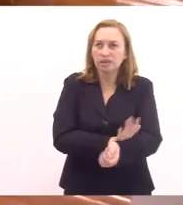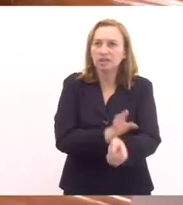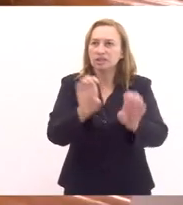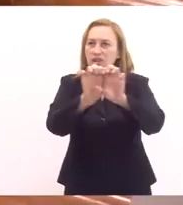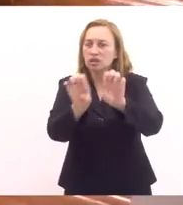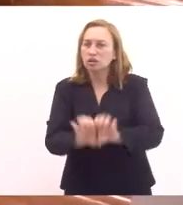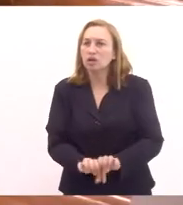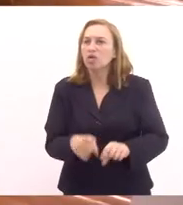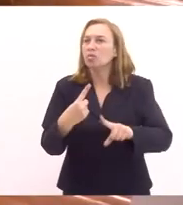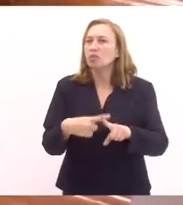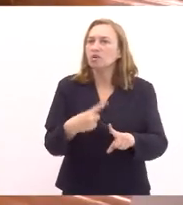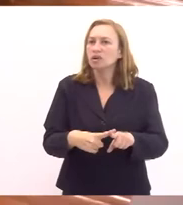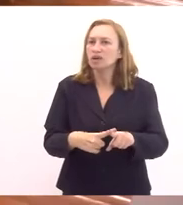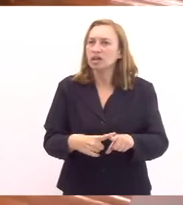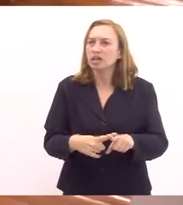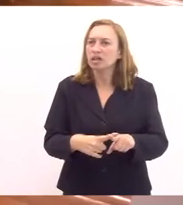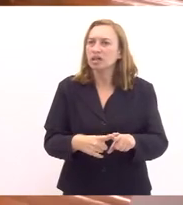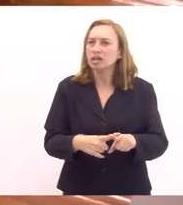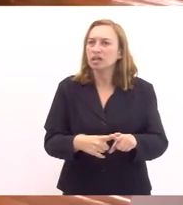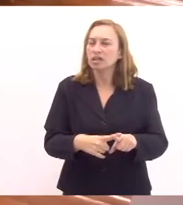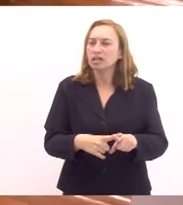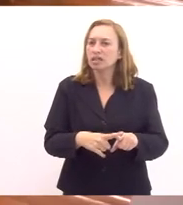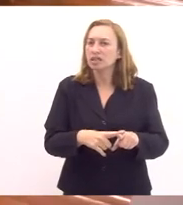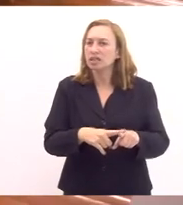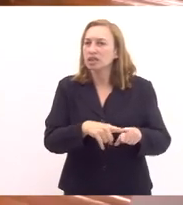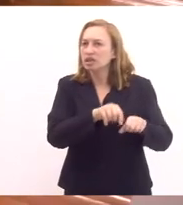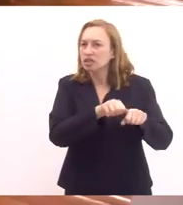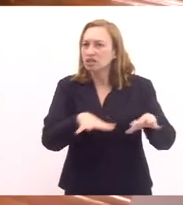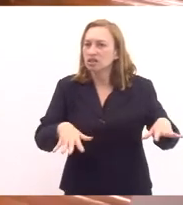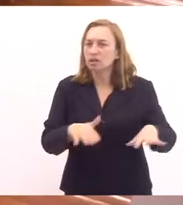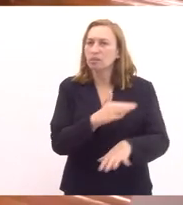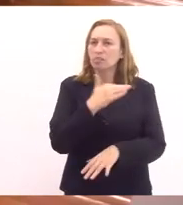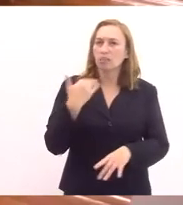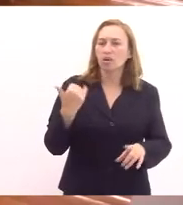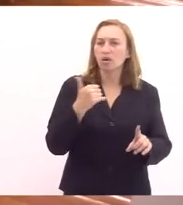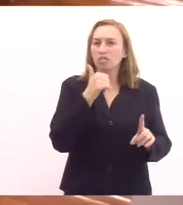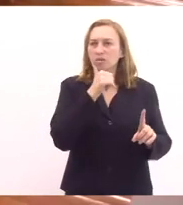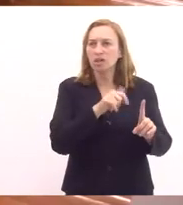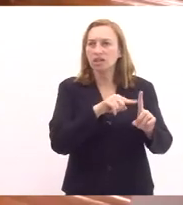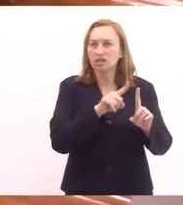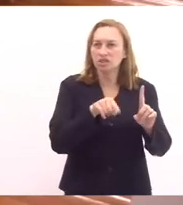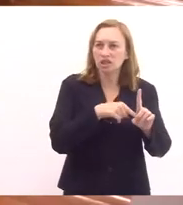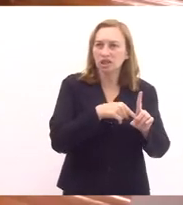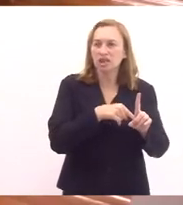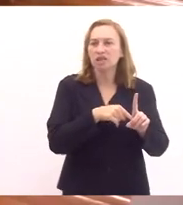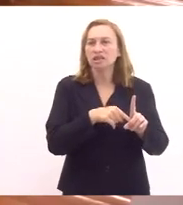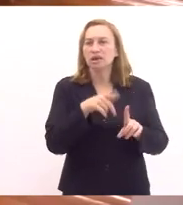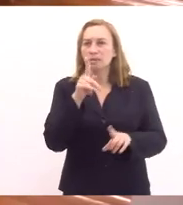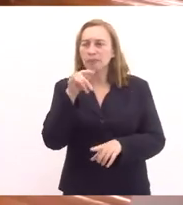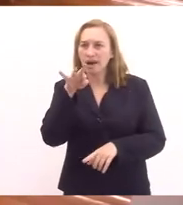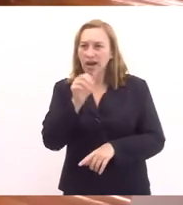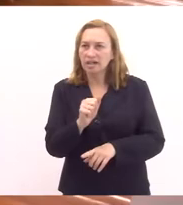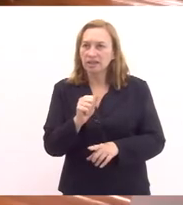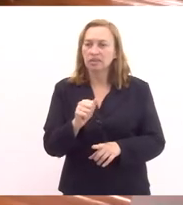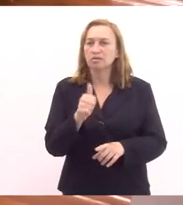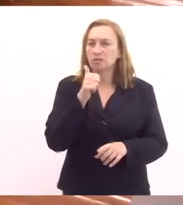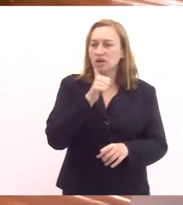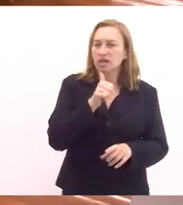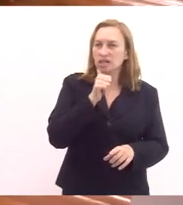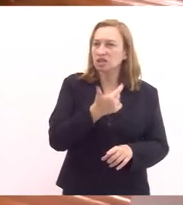estrutural porque ele perpassa a morte materna morre as mulheres negras pardas morrem as mulheres têm escolaridade